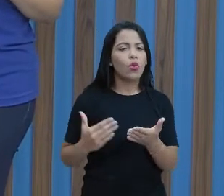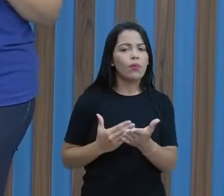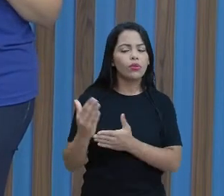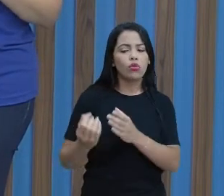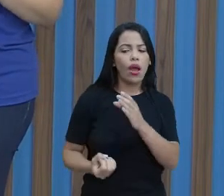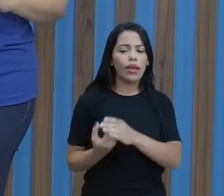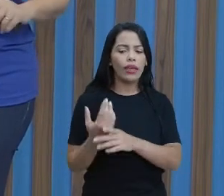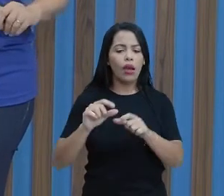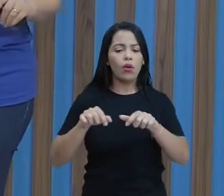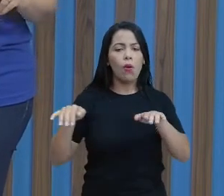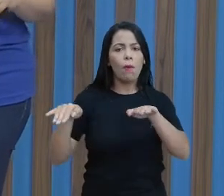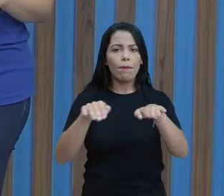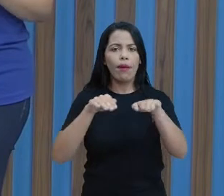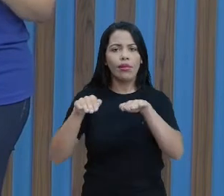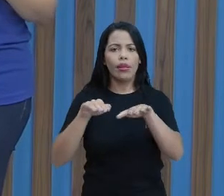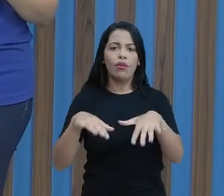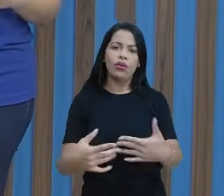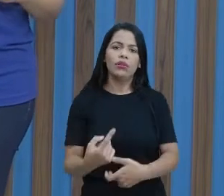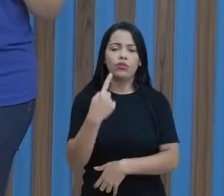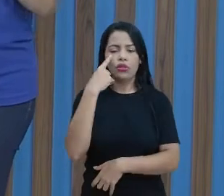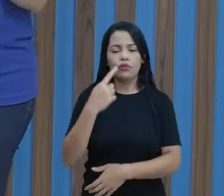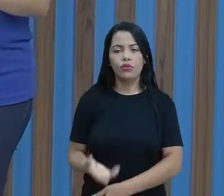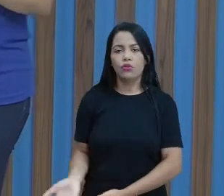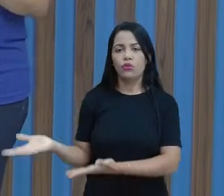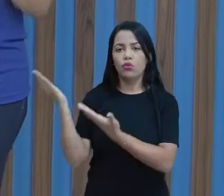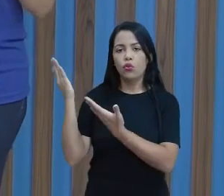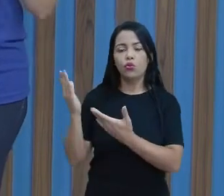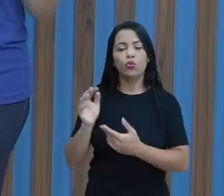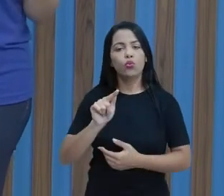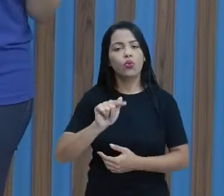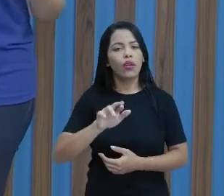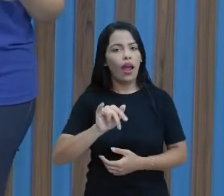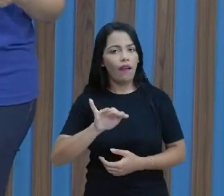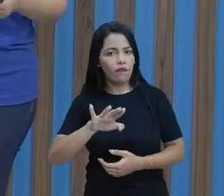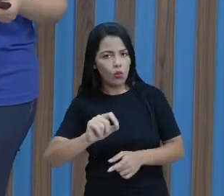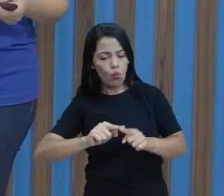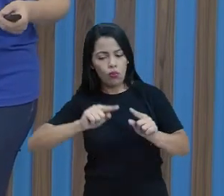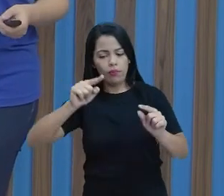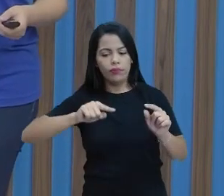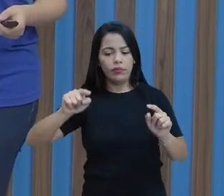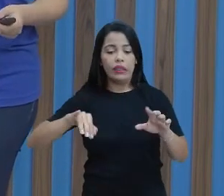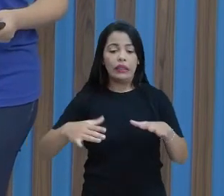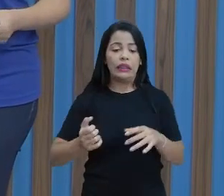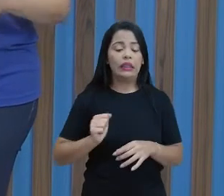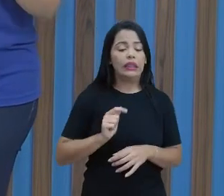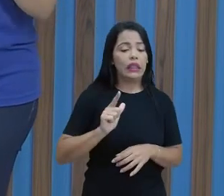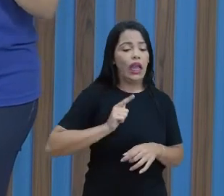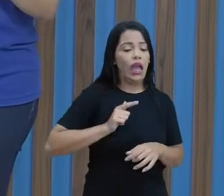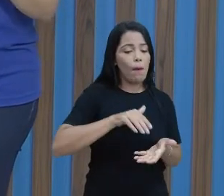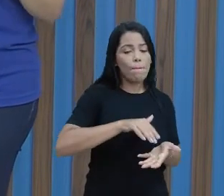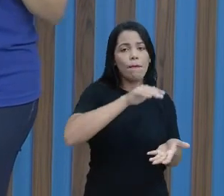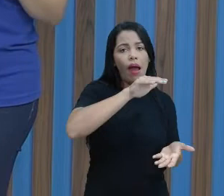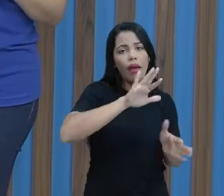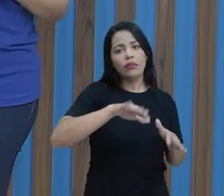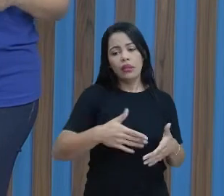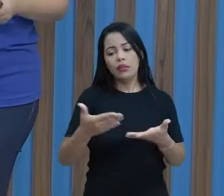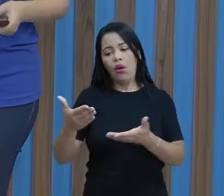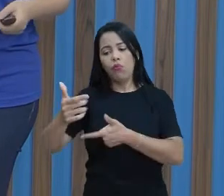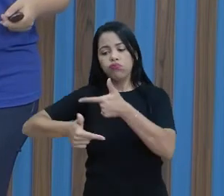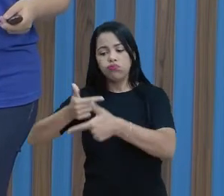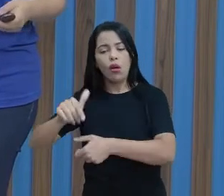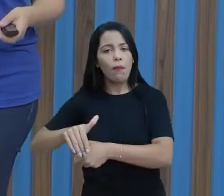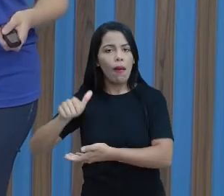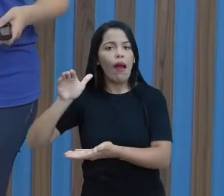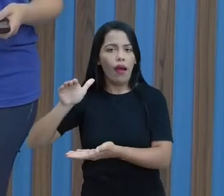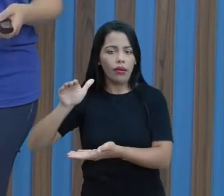percebeu o gráfico aí crescente, porque quanto mais um, mais outro. A gente já chamou a ideia aí de conhecimentos anteriores, falando